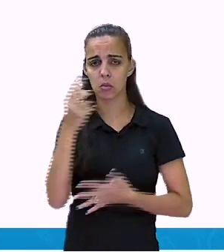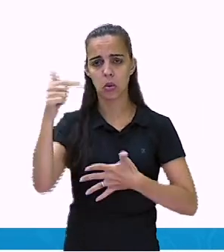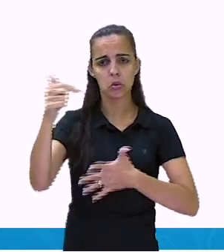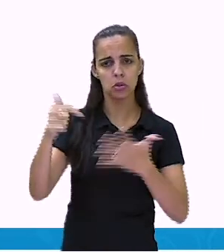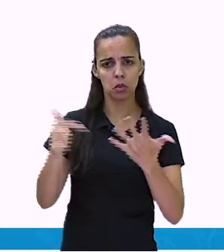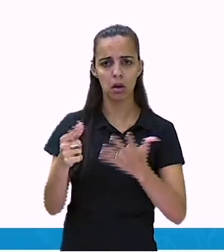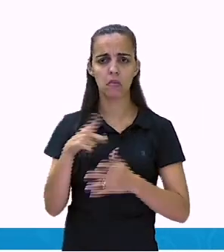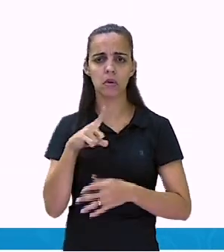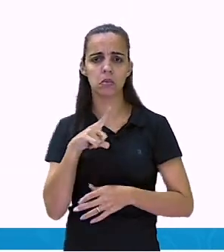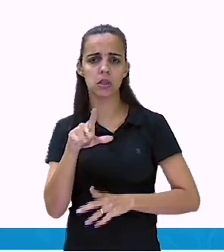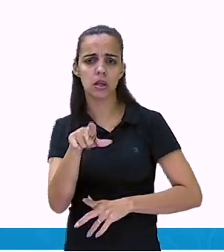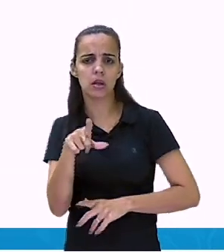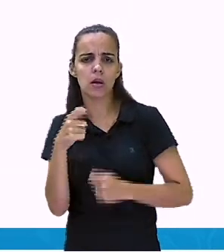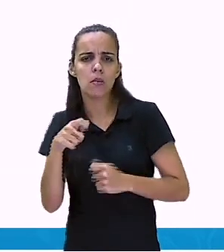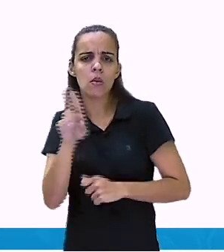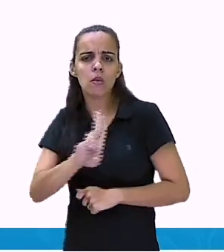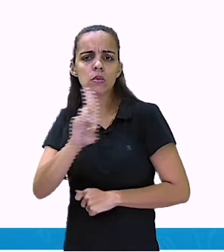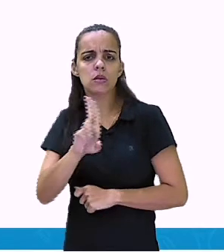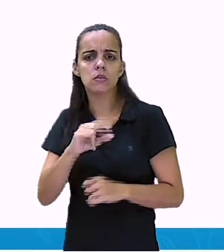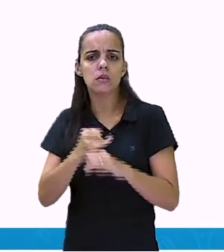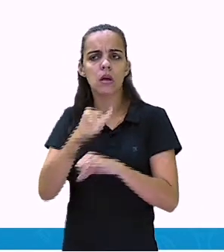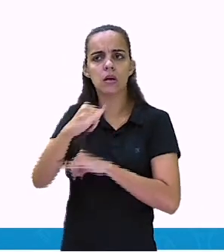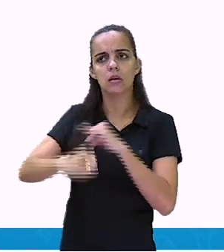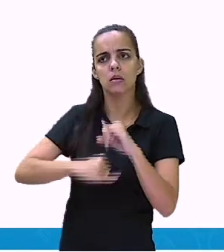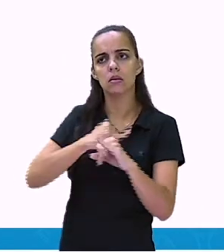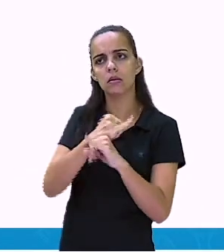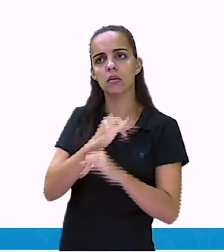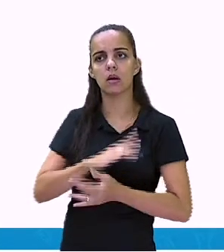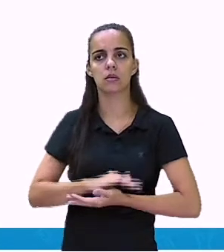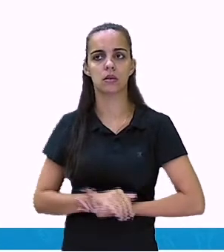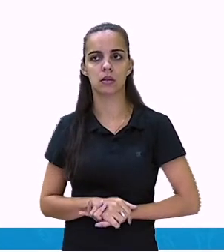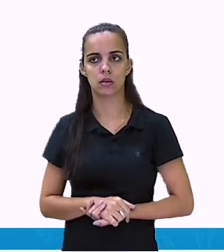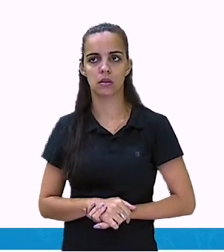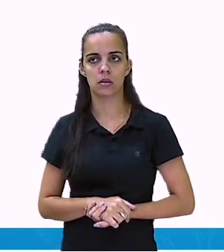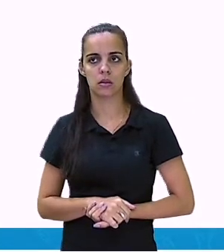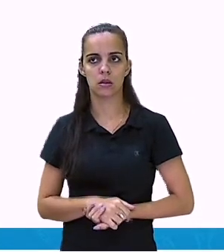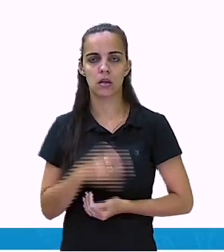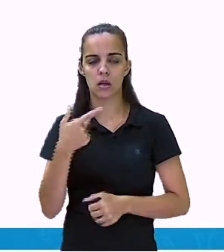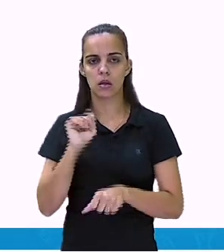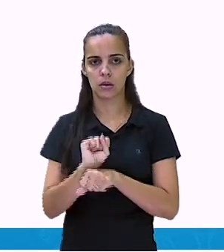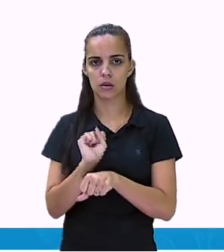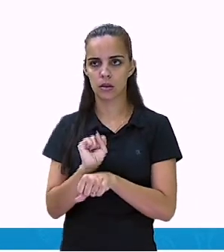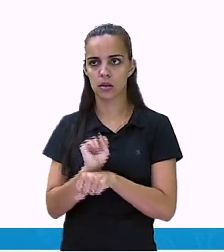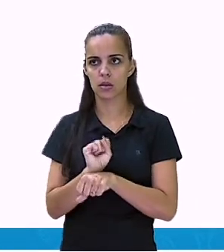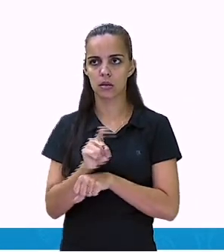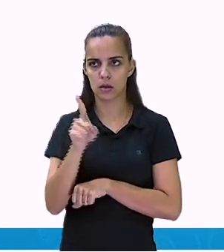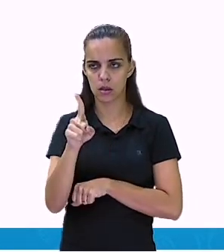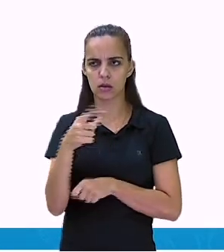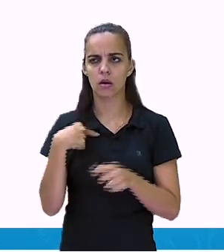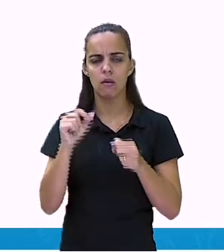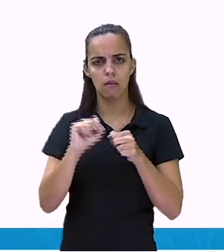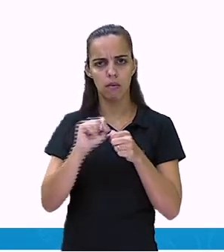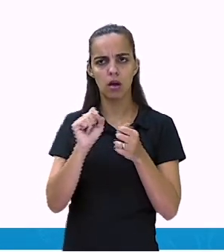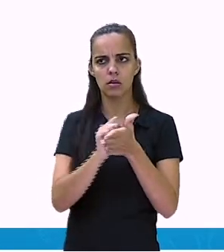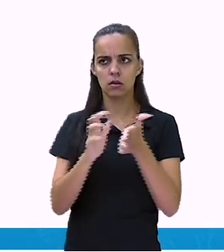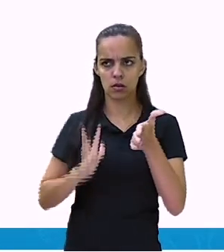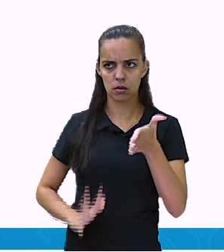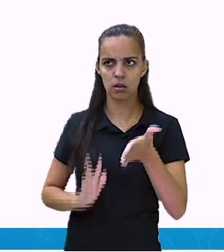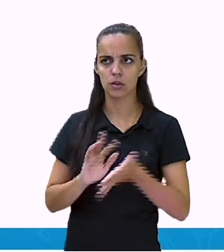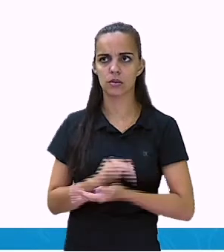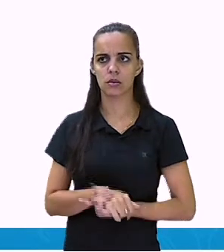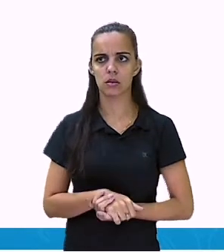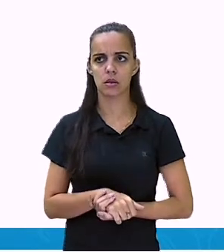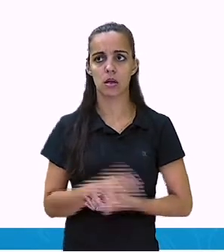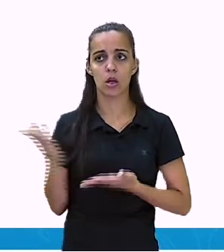você conhece. Eu não sei qual vai ser a sua opinião com relação a isso, mas eu espero que você faça a sua atividade, tá bom? E